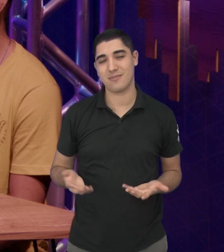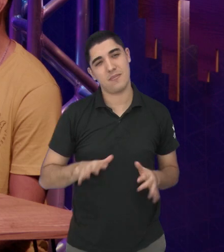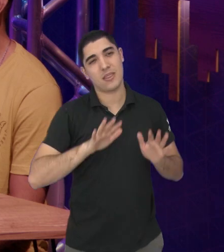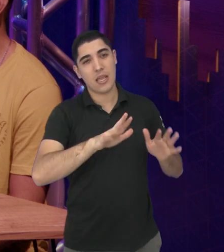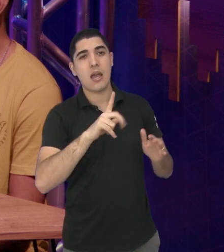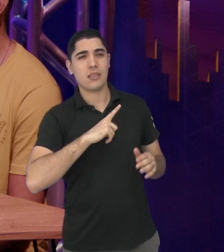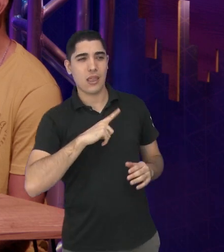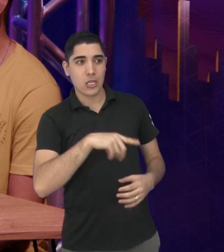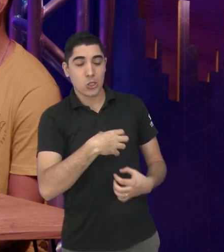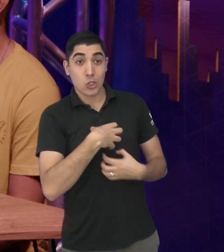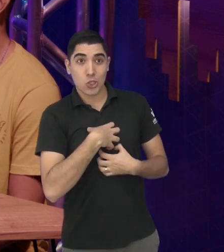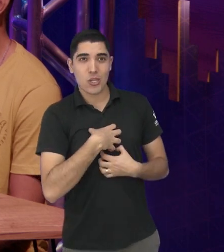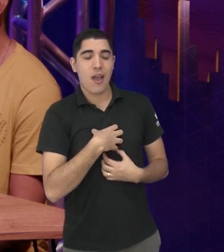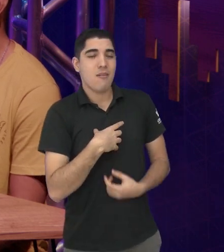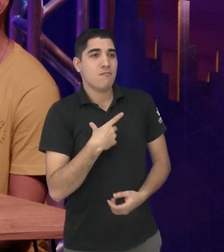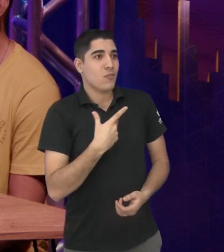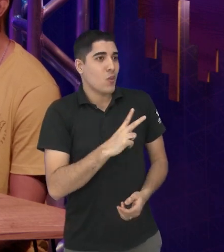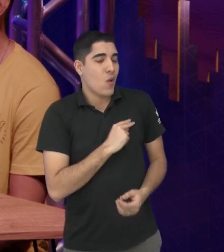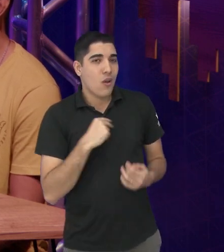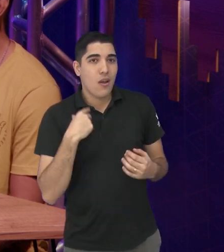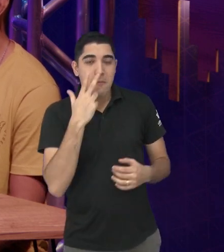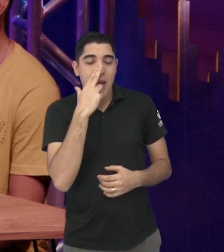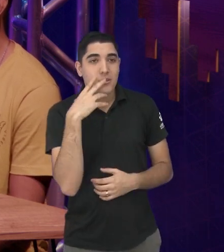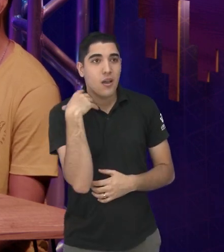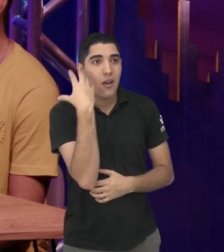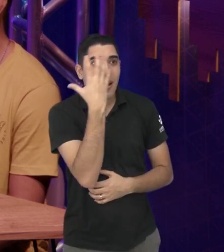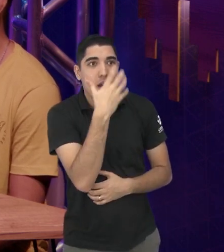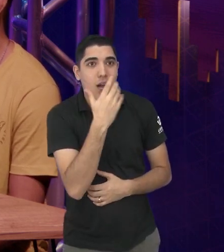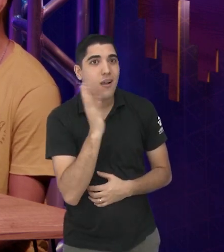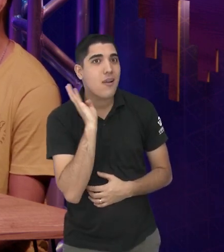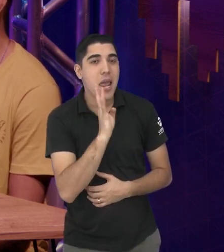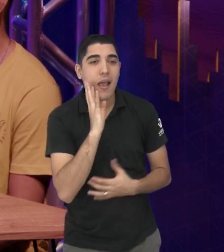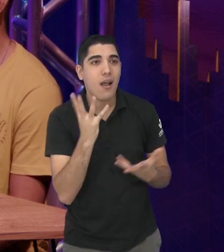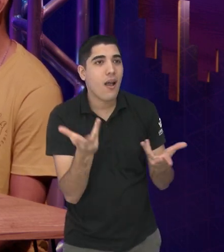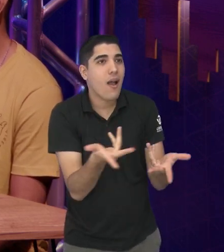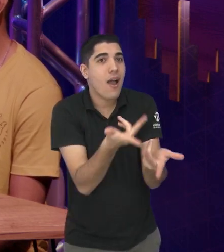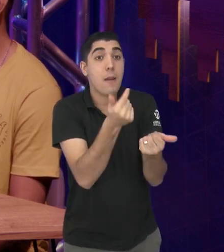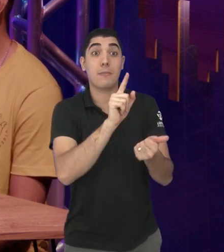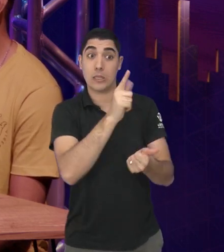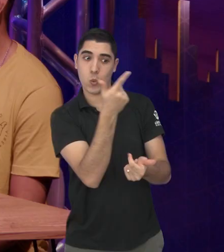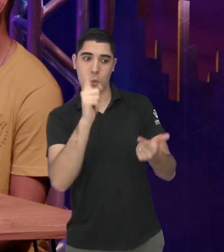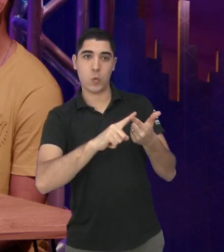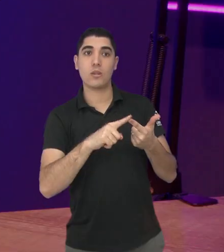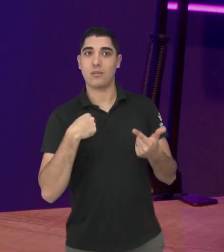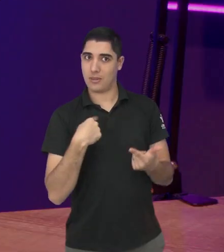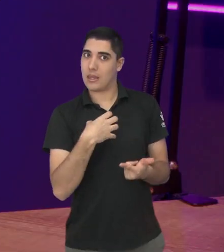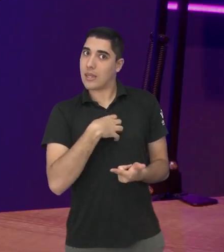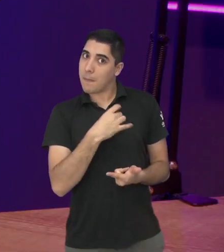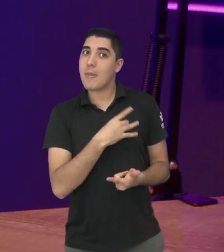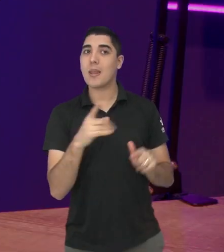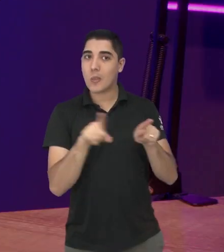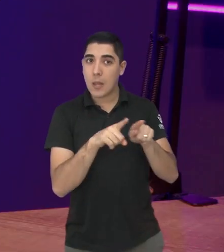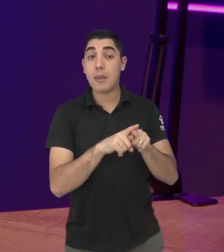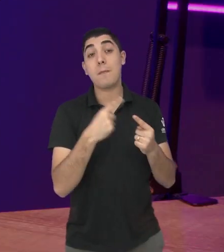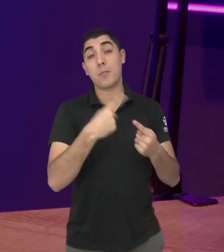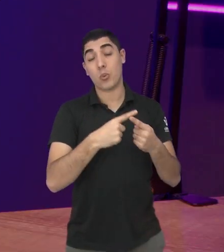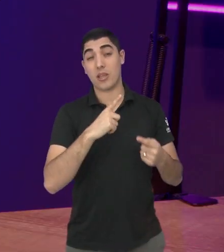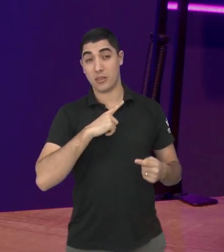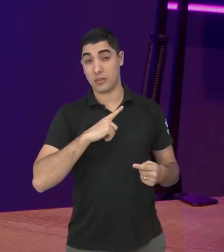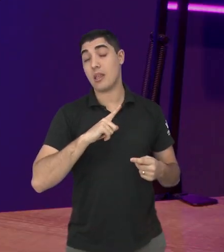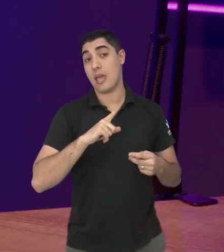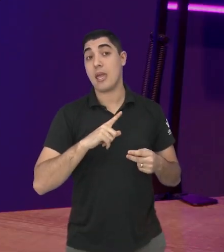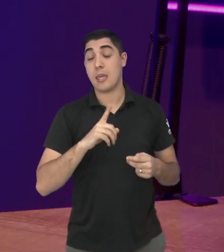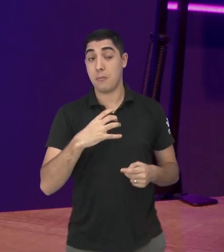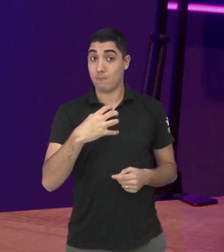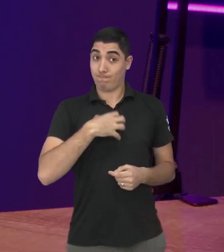tão encantador e assustador ao mesmo tempo, justamente por isso, porque eu acho que ela toca em dois medos muito